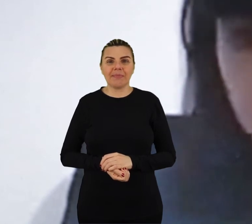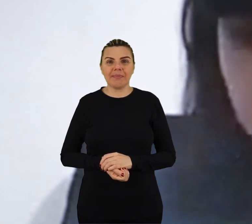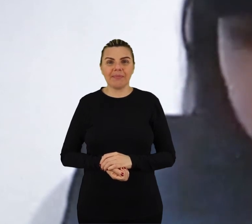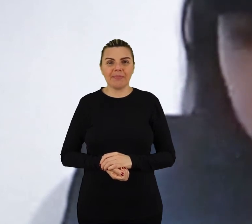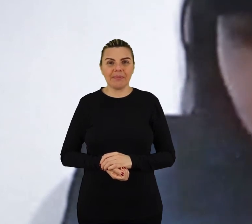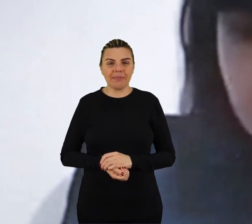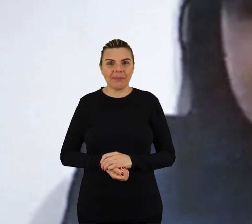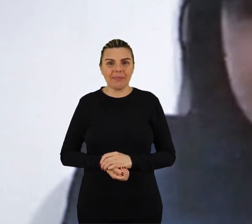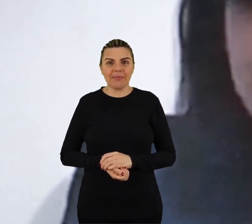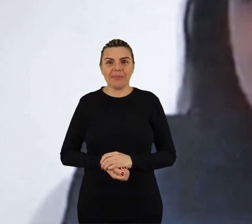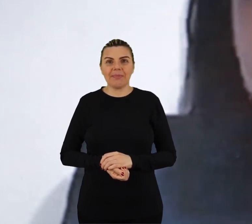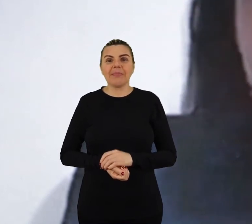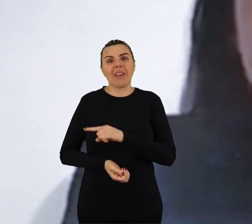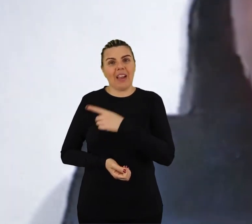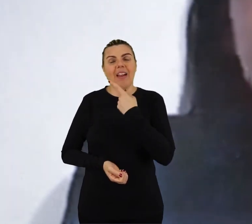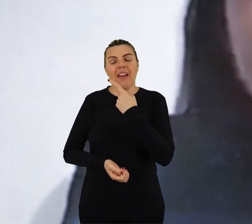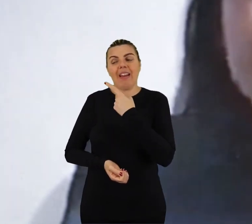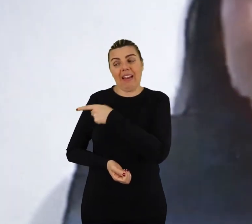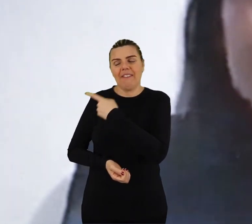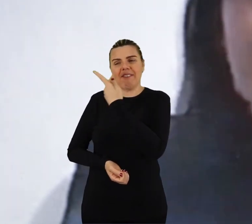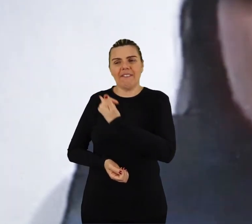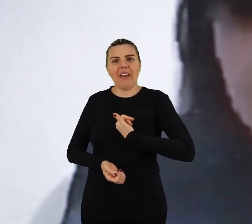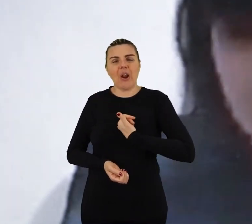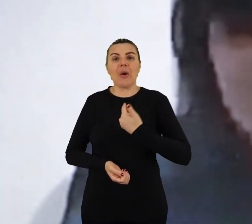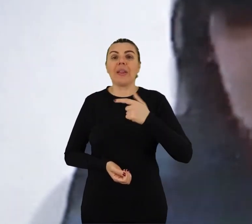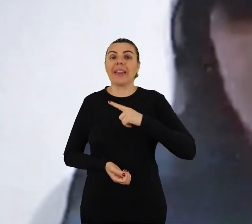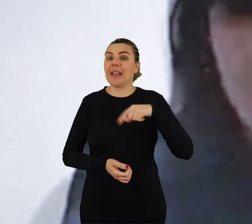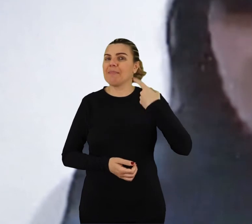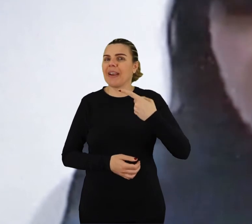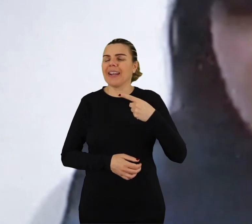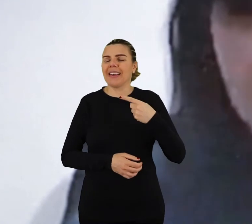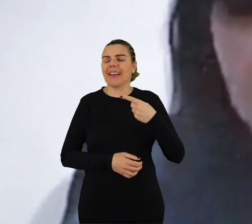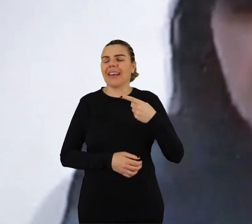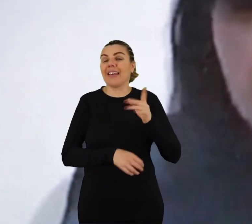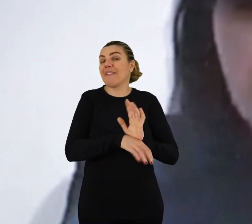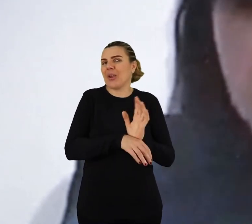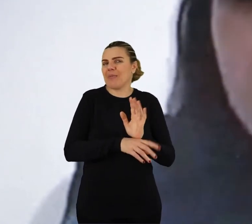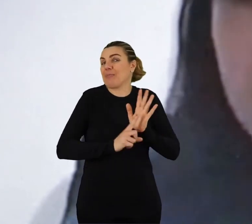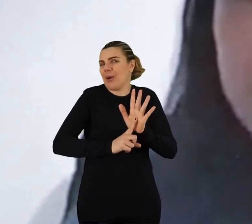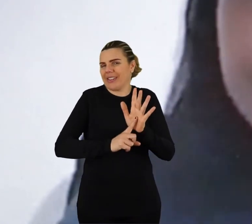E ele disse que tinha mais um filme para me mostrar e